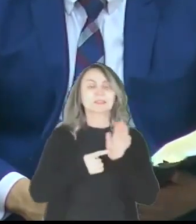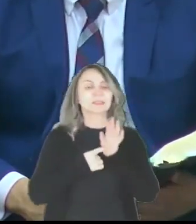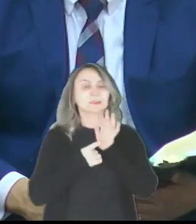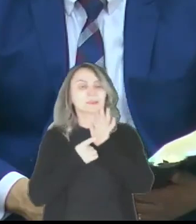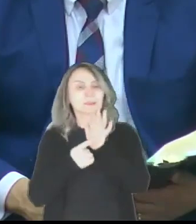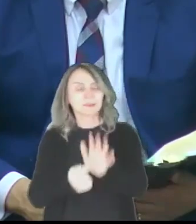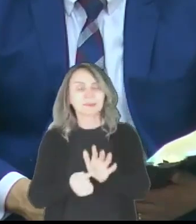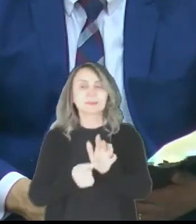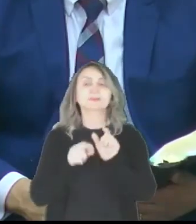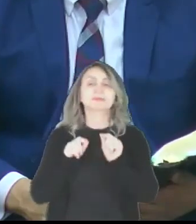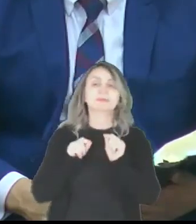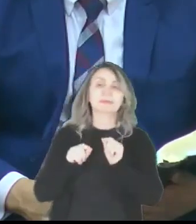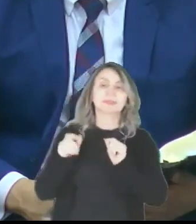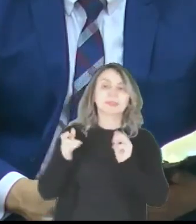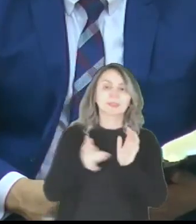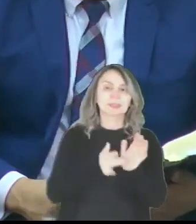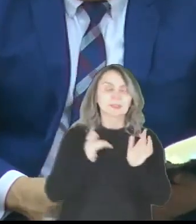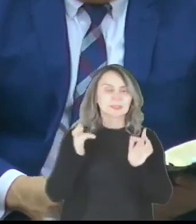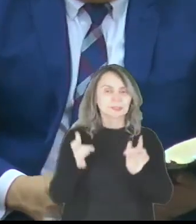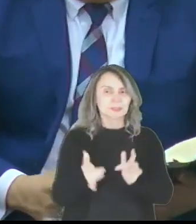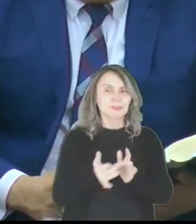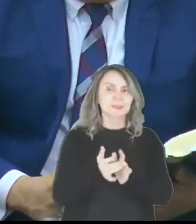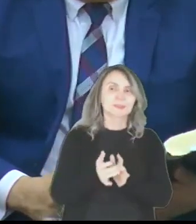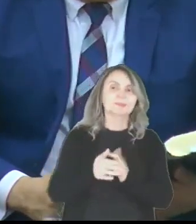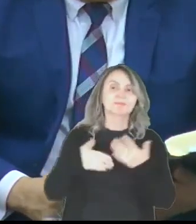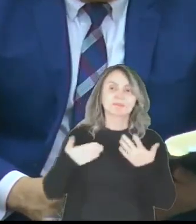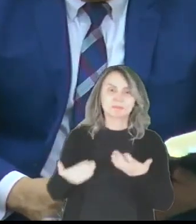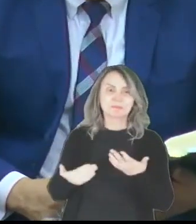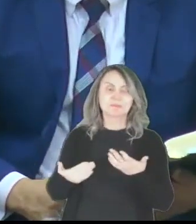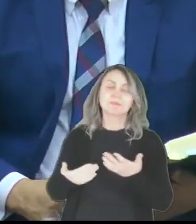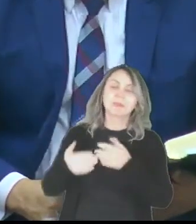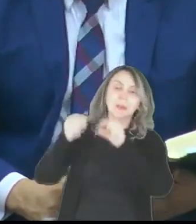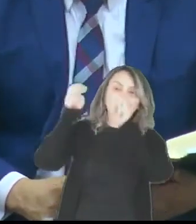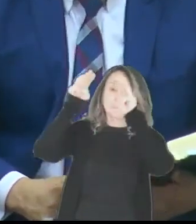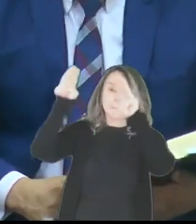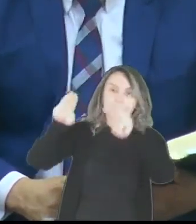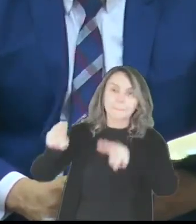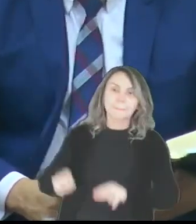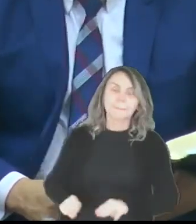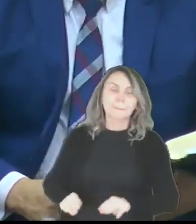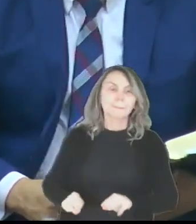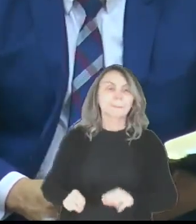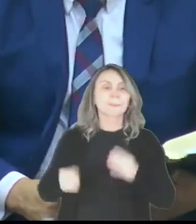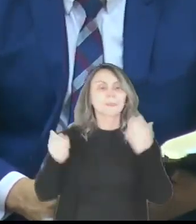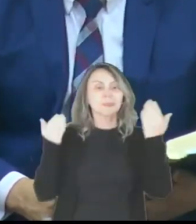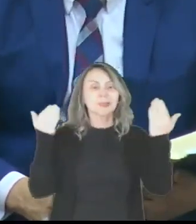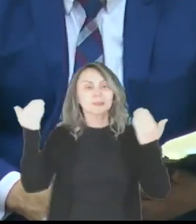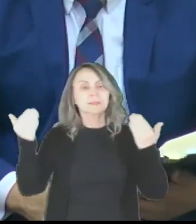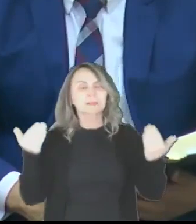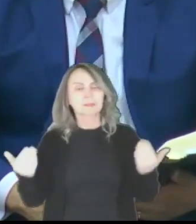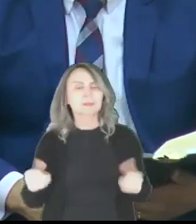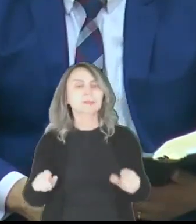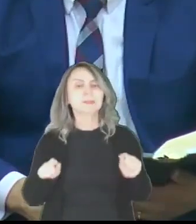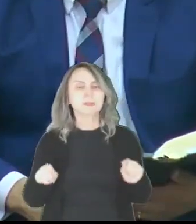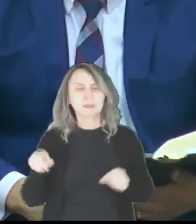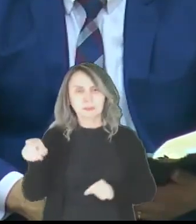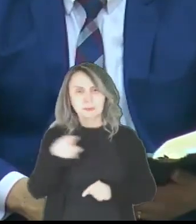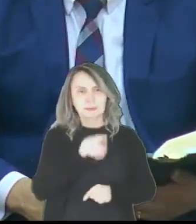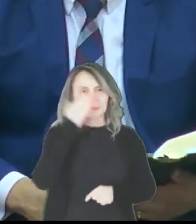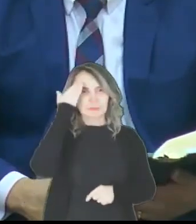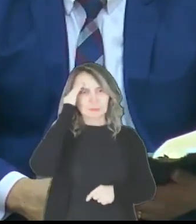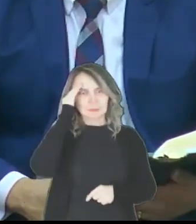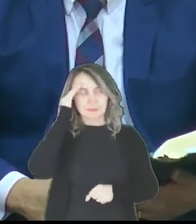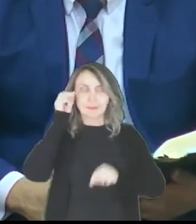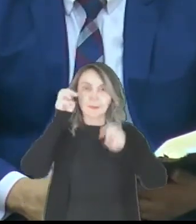o verdadeiro pão do céu. Então, irmãos, aquele maná era uma figura de quem? Me ajude, para vocês entenderem.